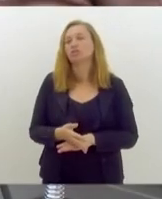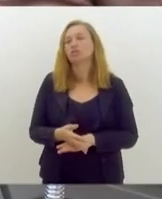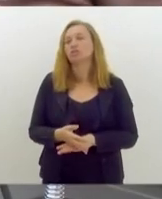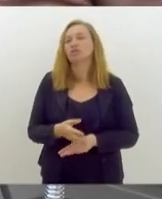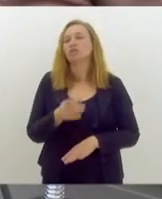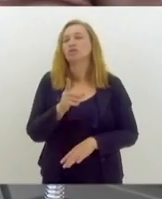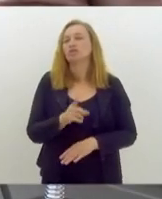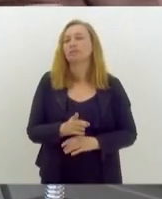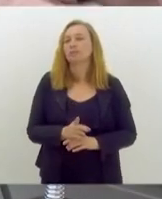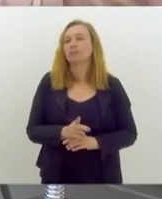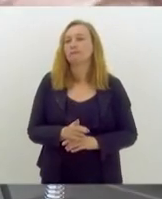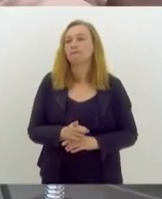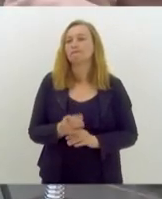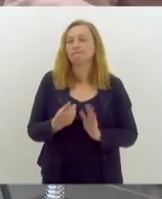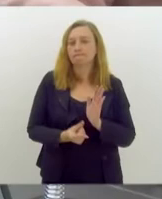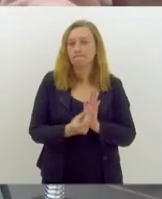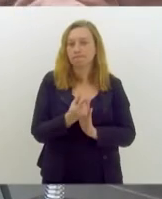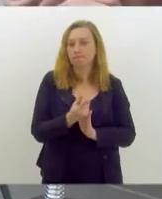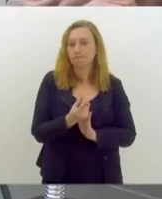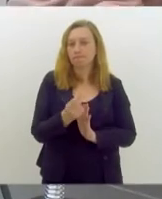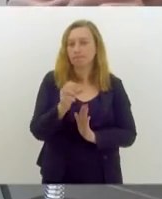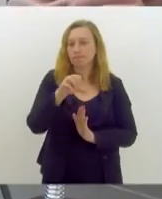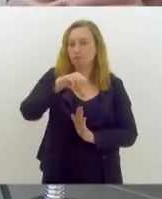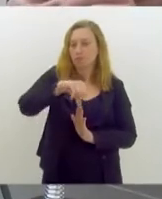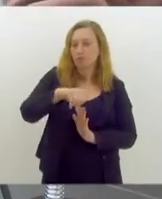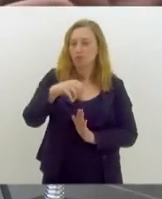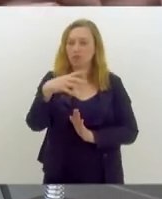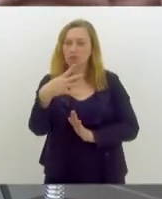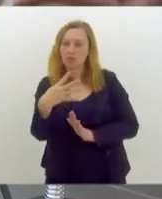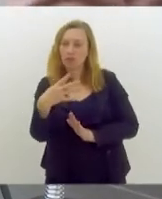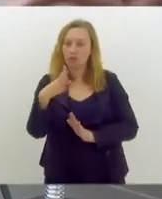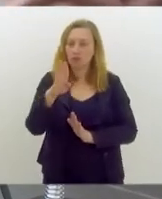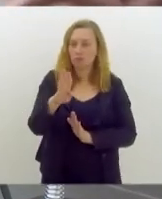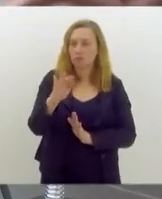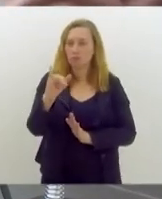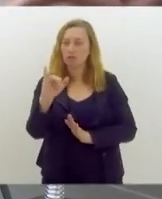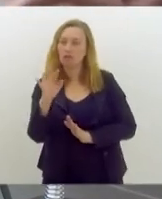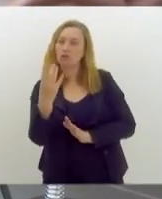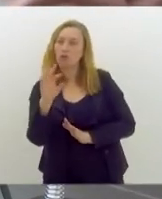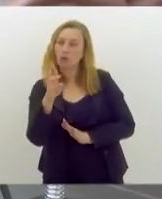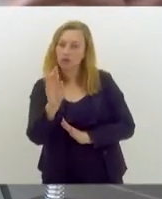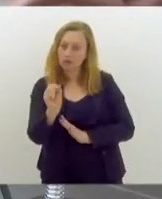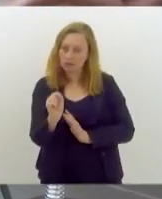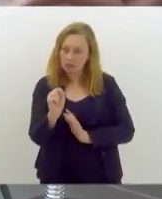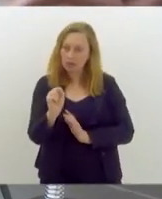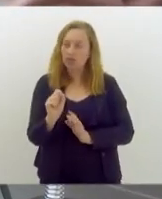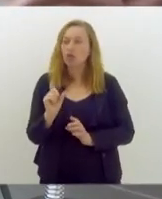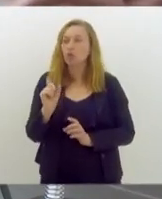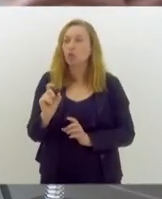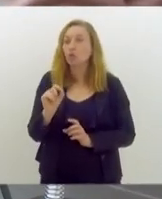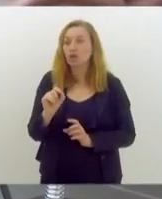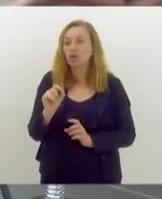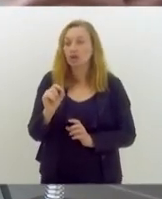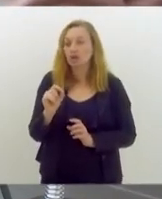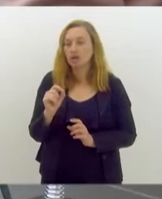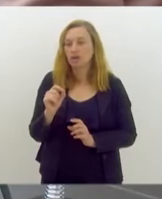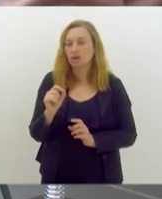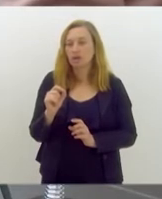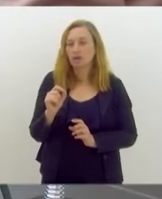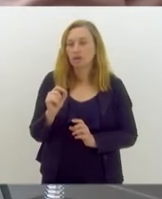e o orçamento tá em 94 bilhões o que que ele tá previsto